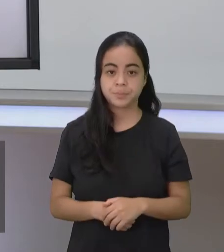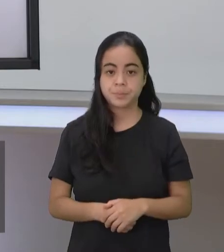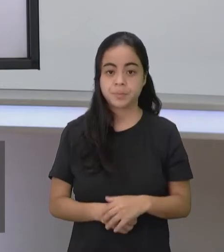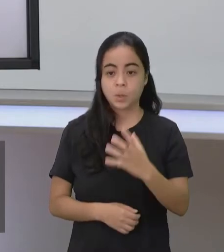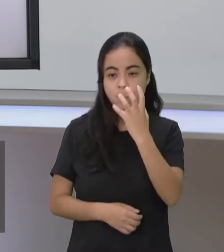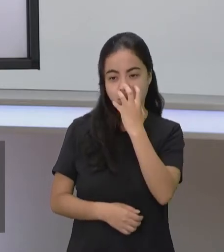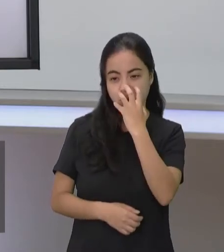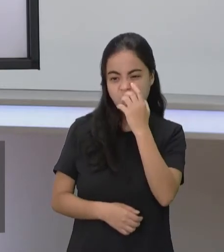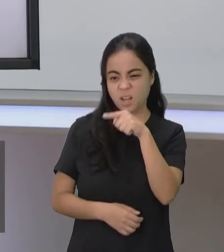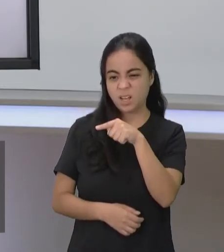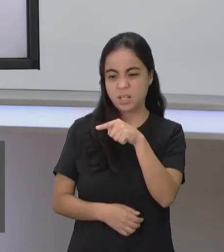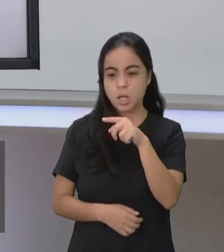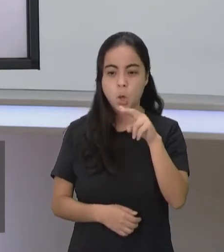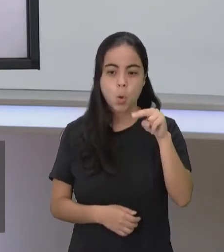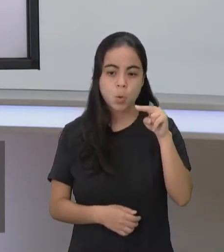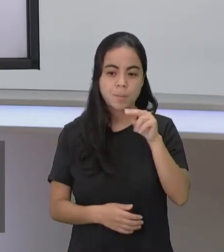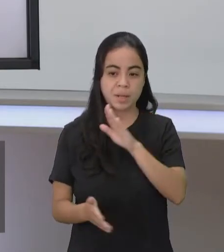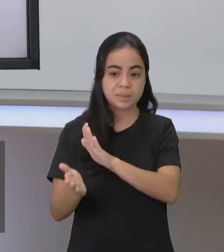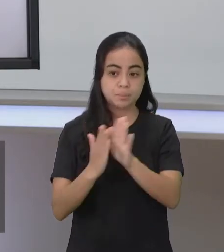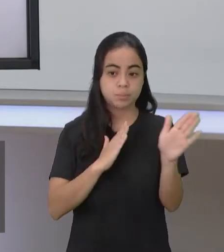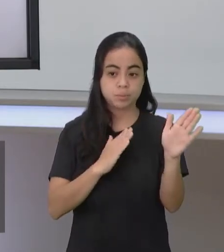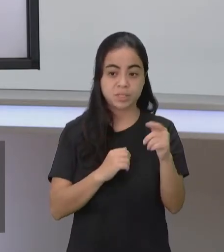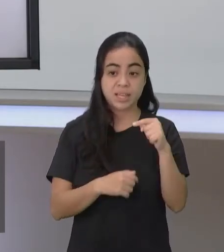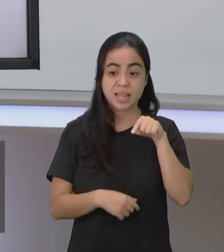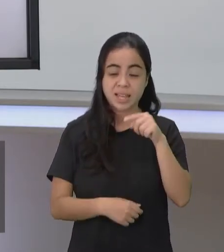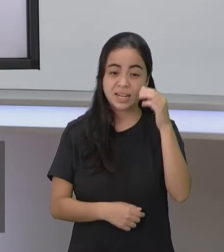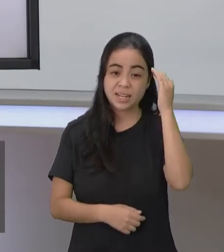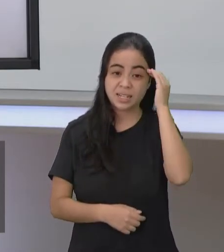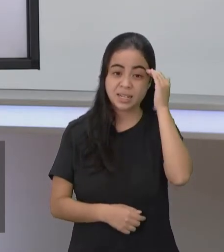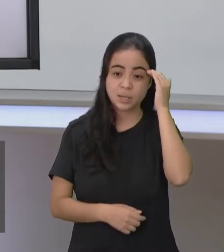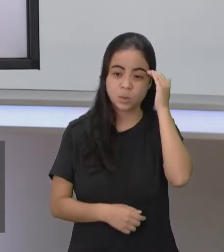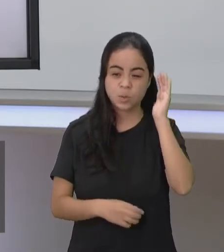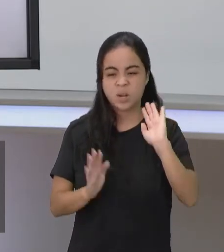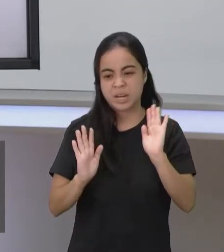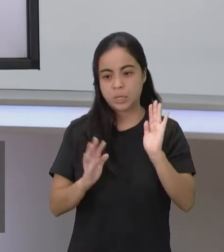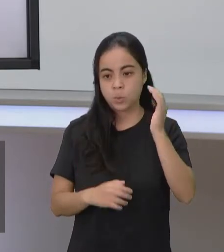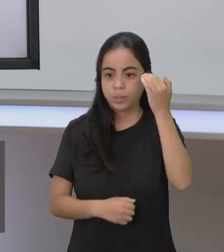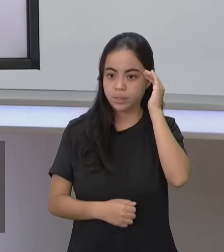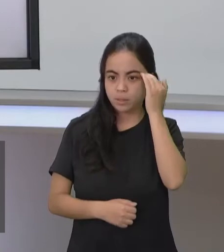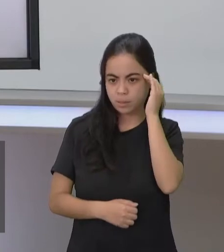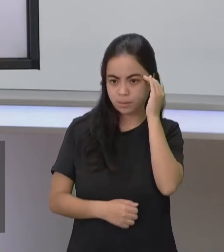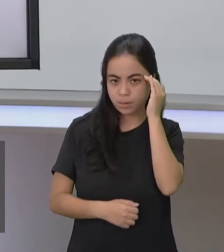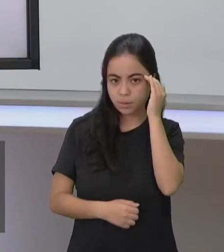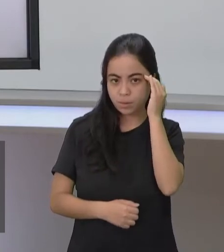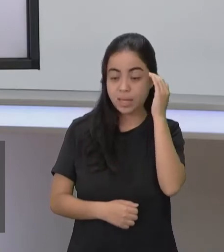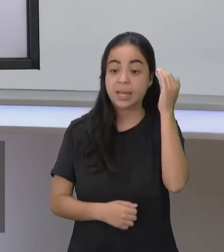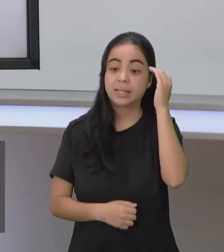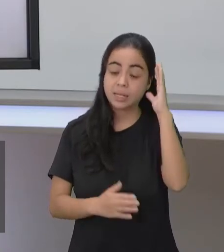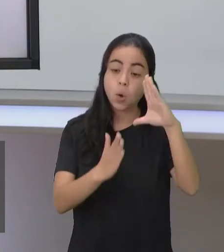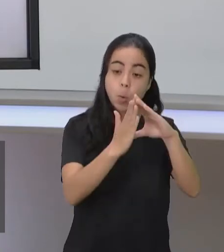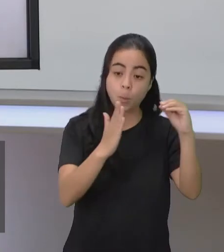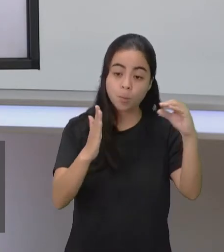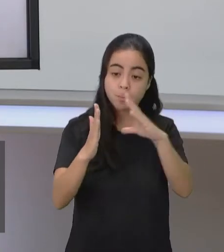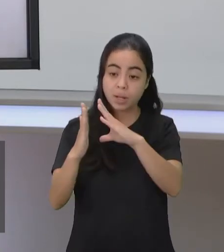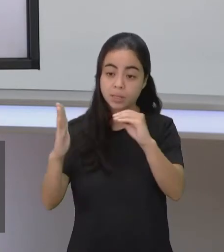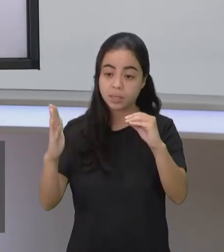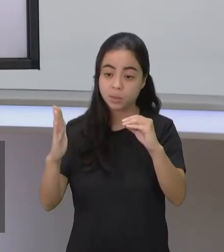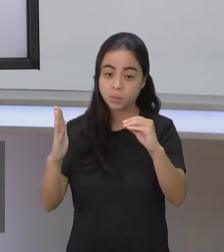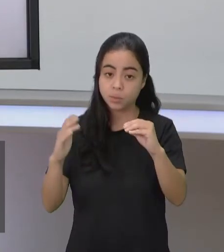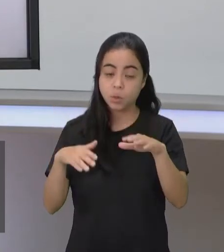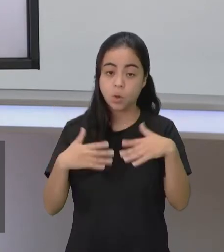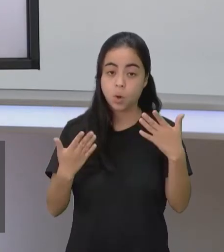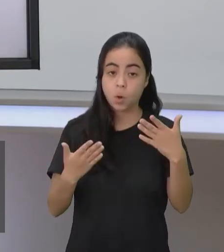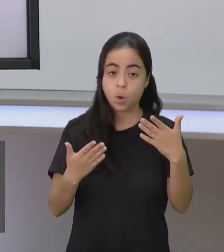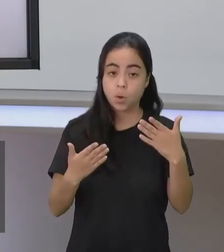assim, nossa, ele nunca mais foi lá fora, ele entendeu. Não é que ele entendeu, ele reconheceu um padrão. Ele pensou, eu